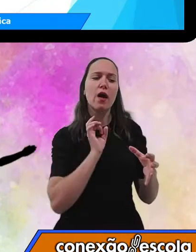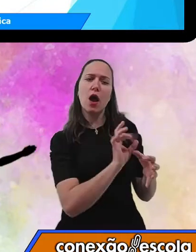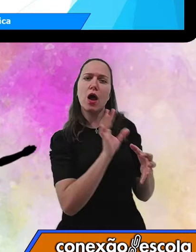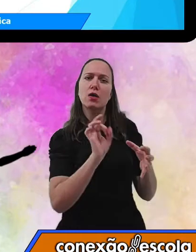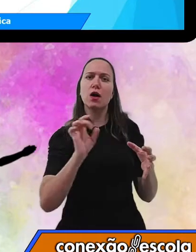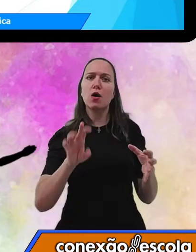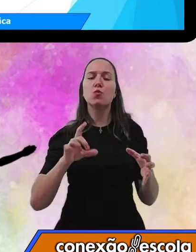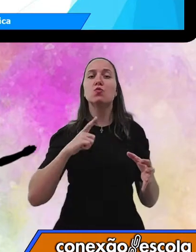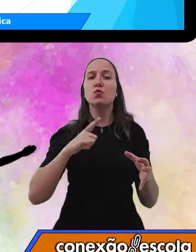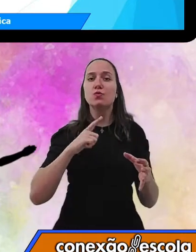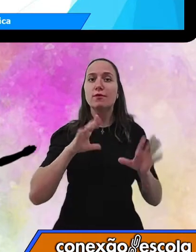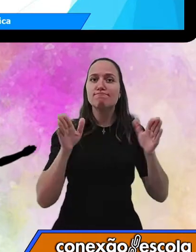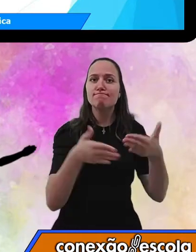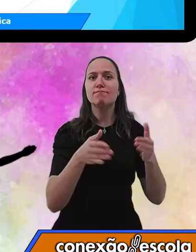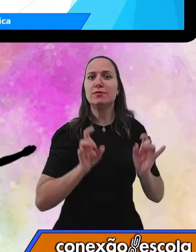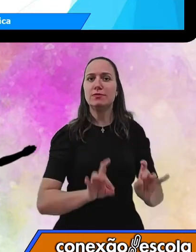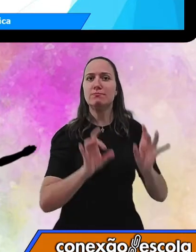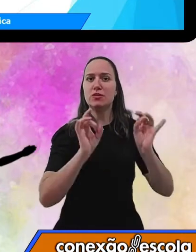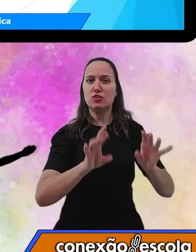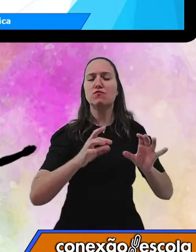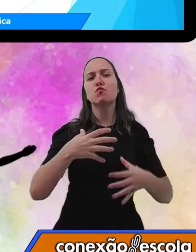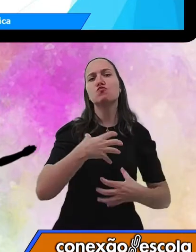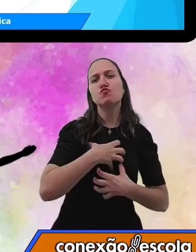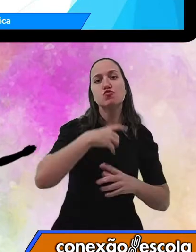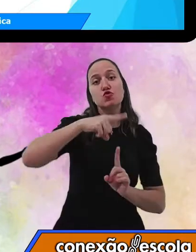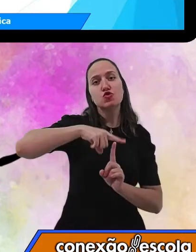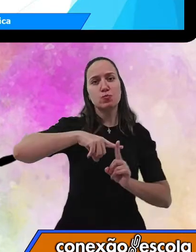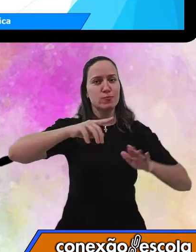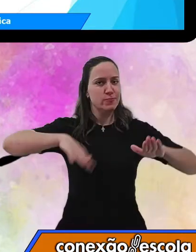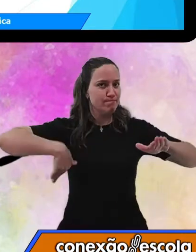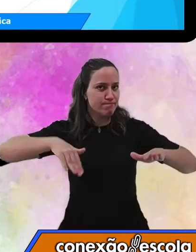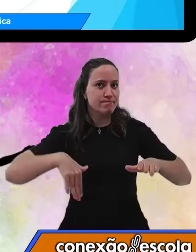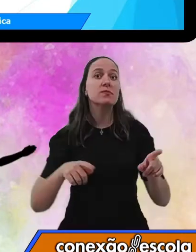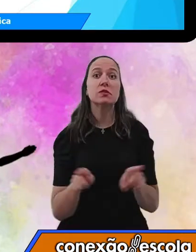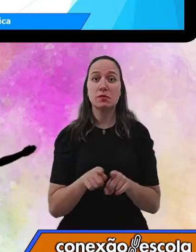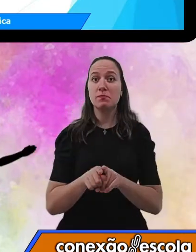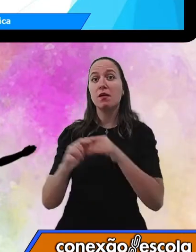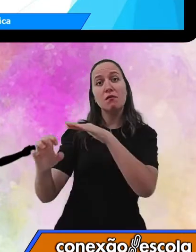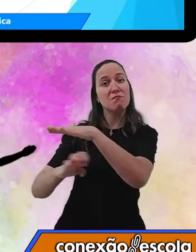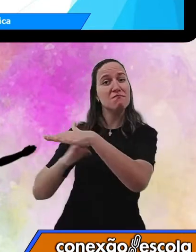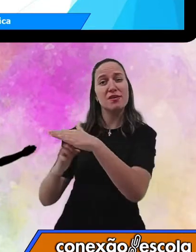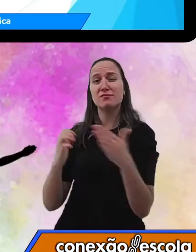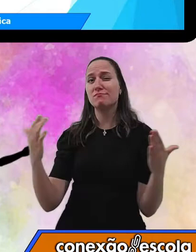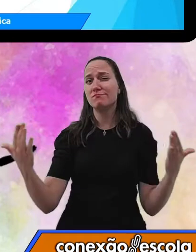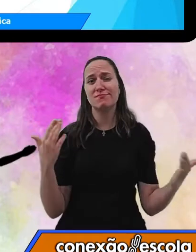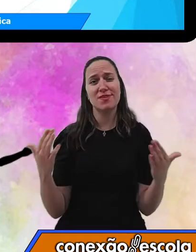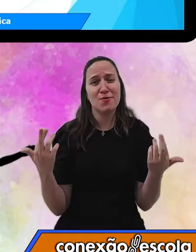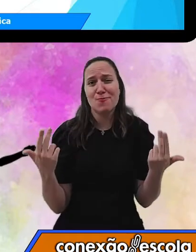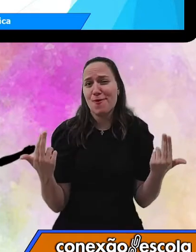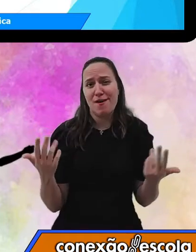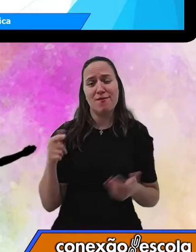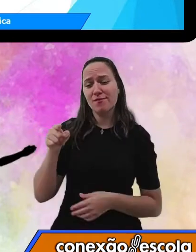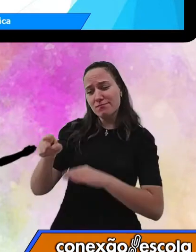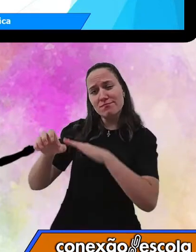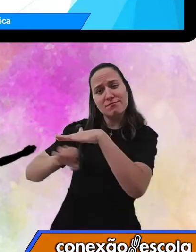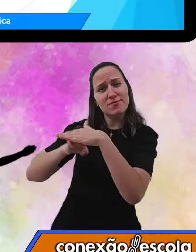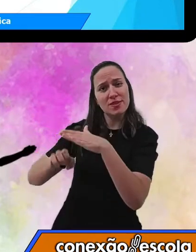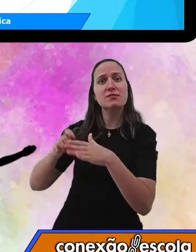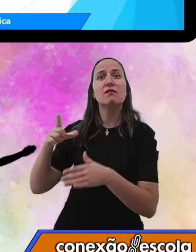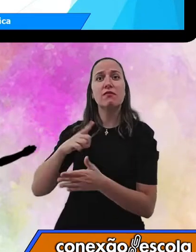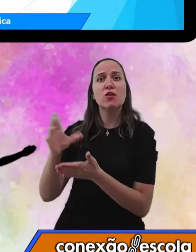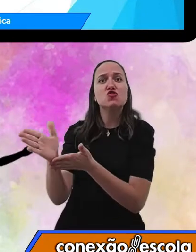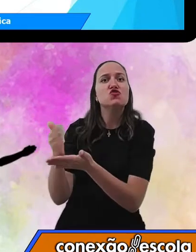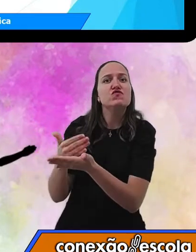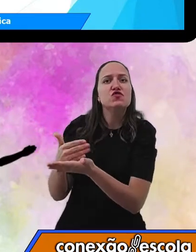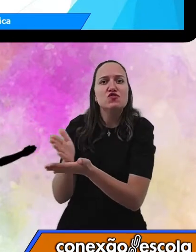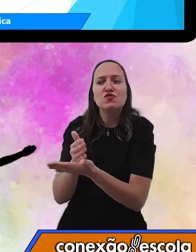sua especialidade. Da mesma forma, pessoal, acontece uma empresa. Existe a divisão do trabalho. Você